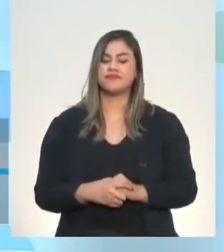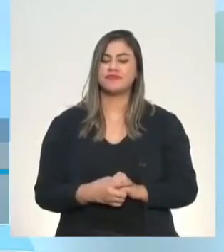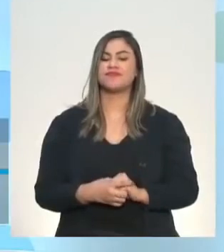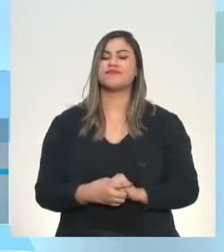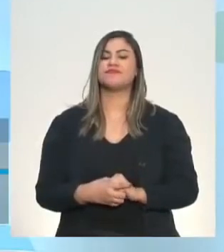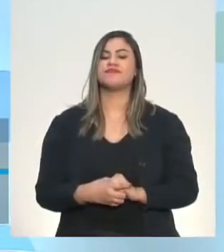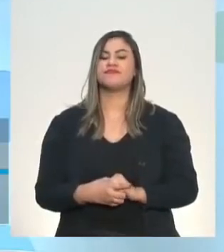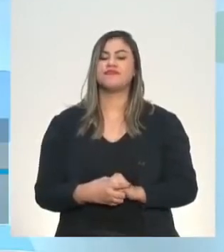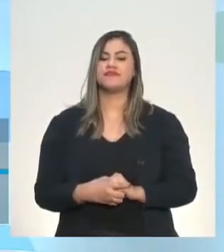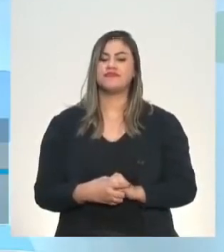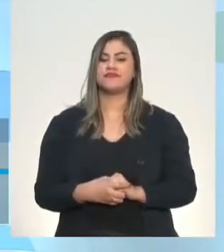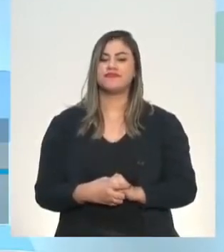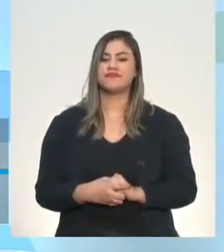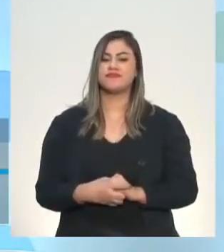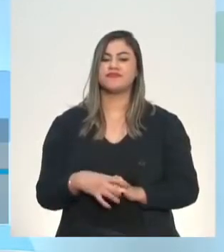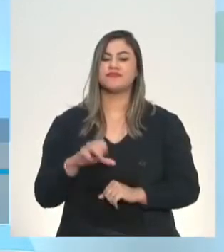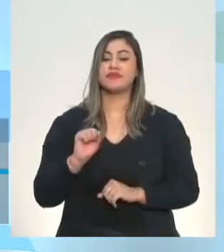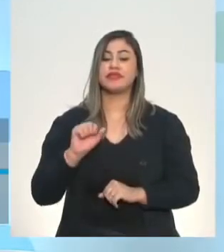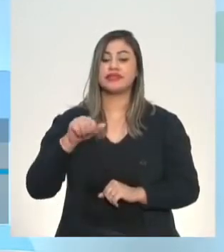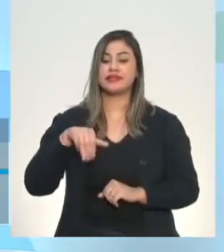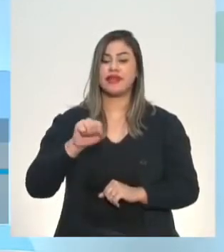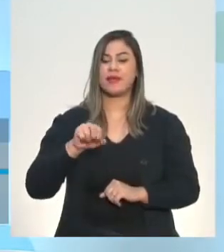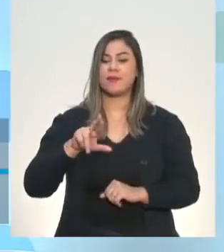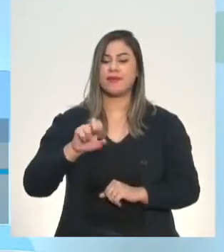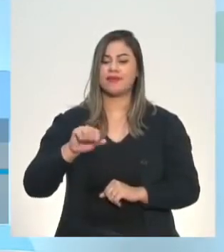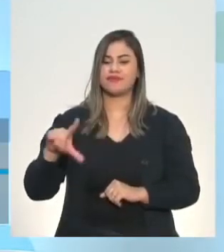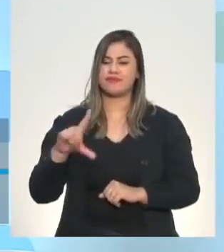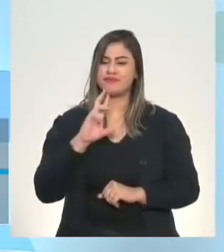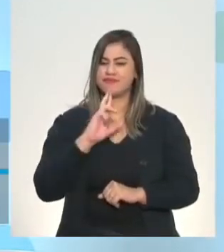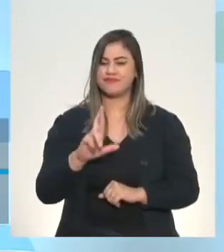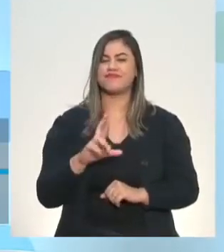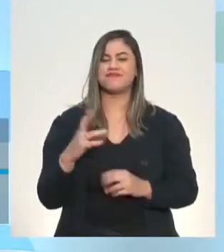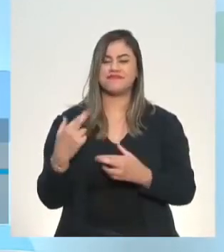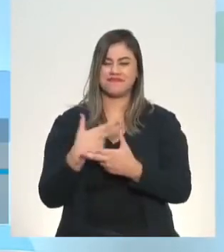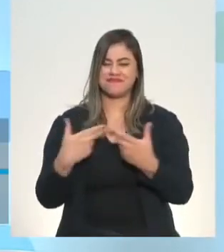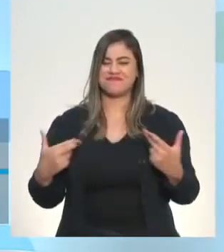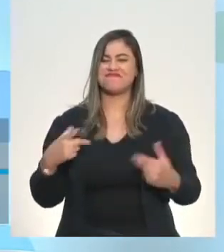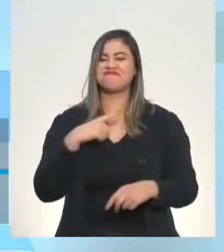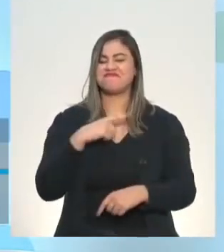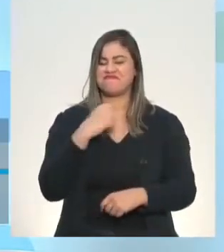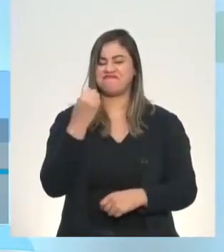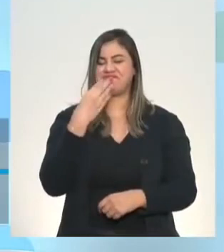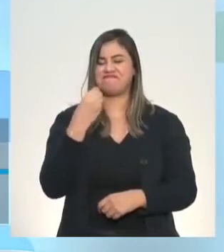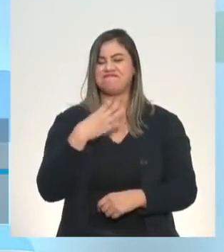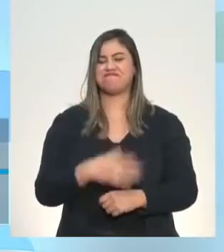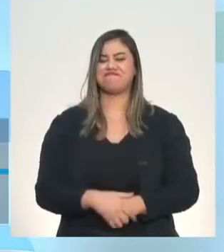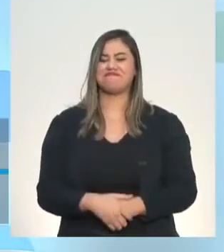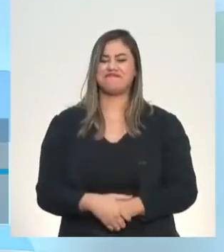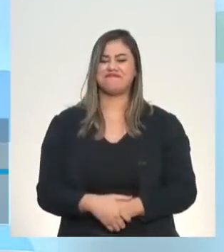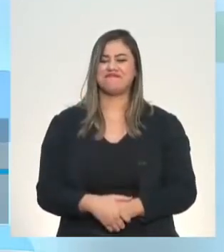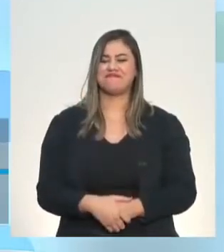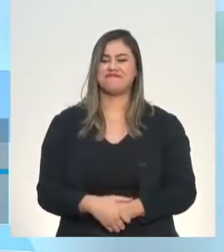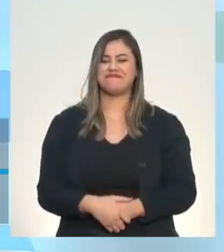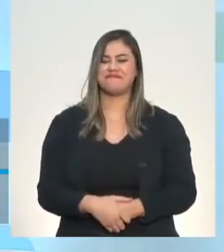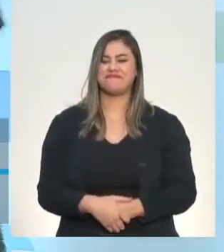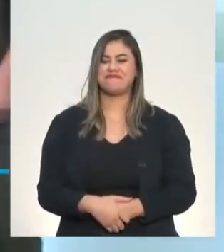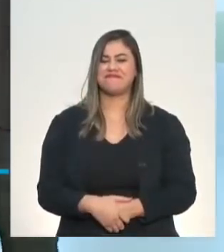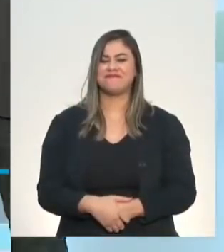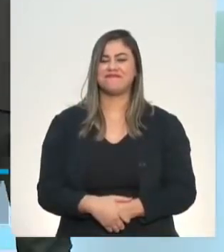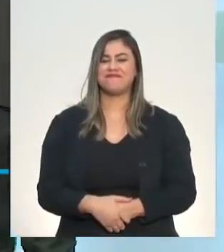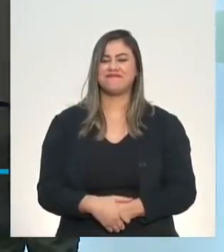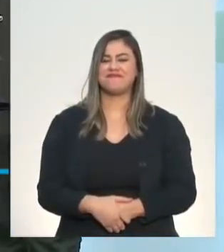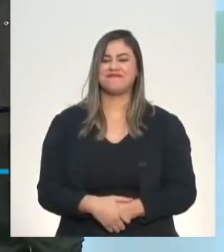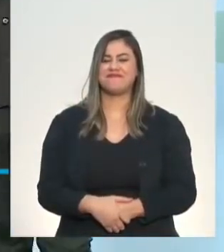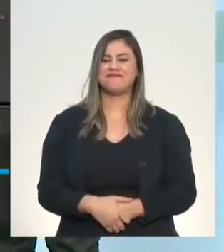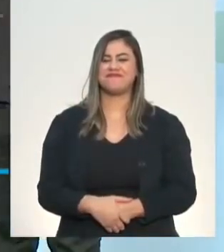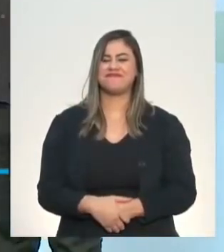Ipanema. O Samuel mandou para a gente. Várias respostas, eles mandaram bem aqui. That's it. Good job. Deixa eu sair daqui